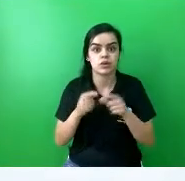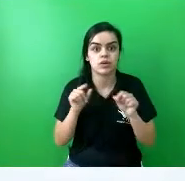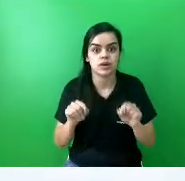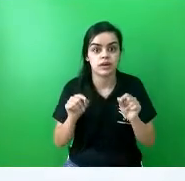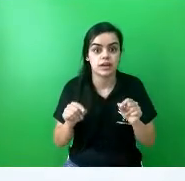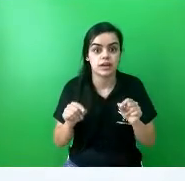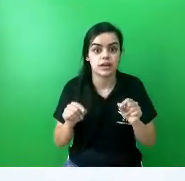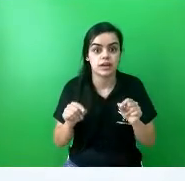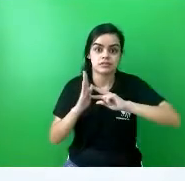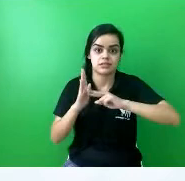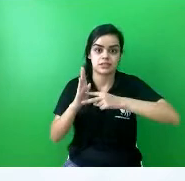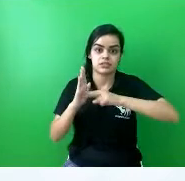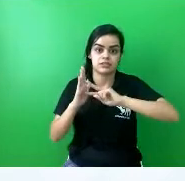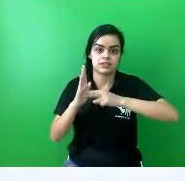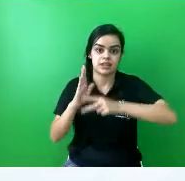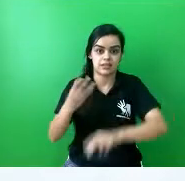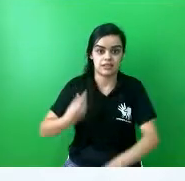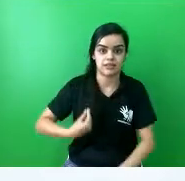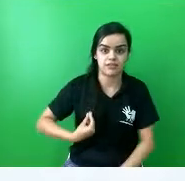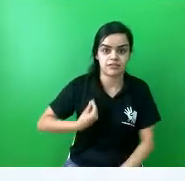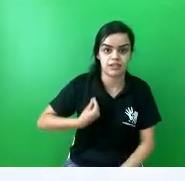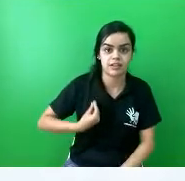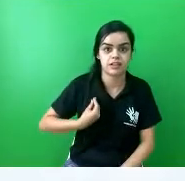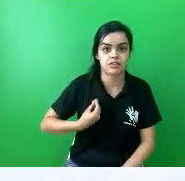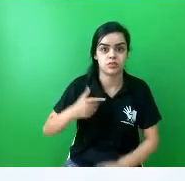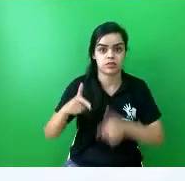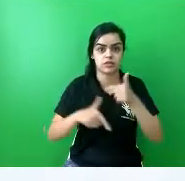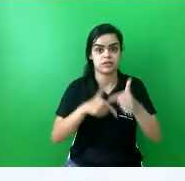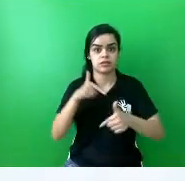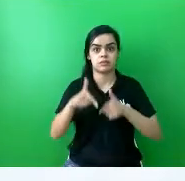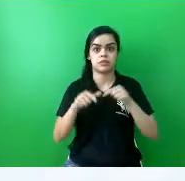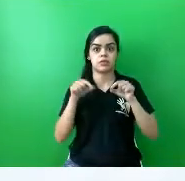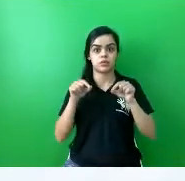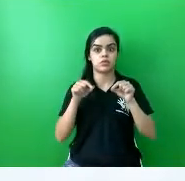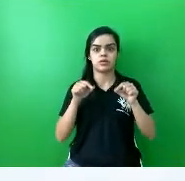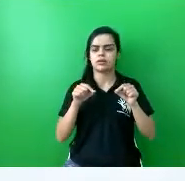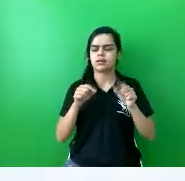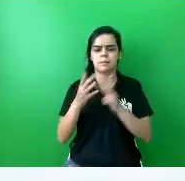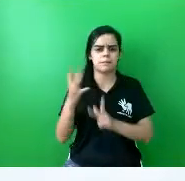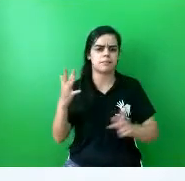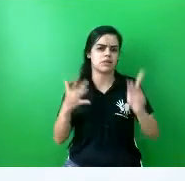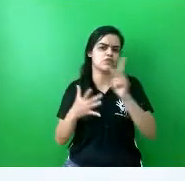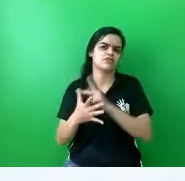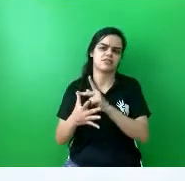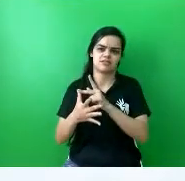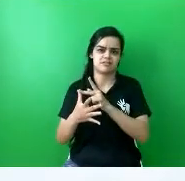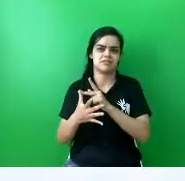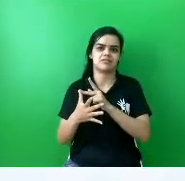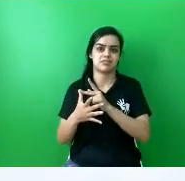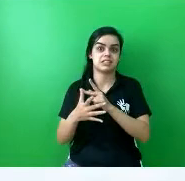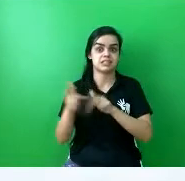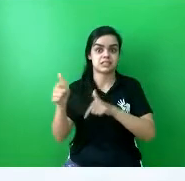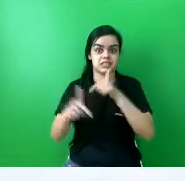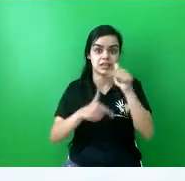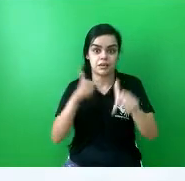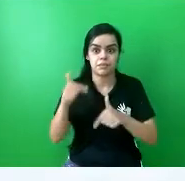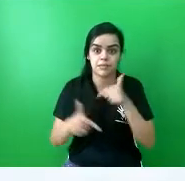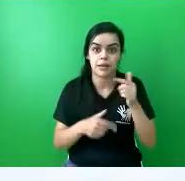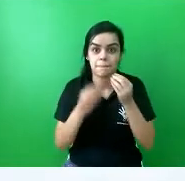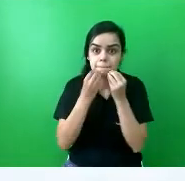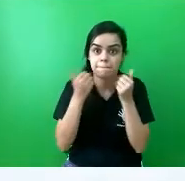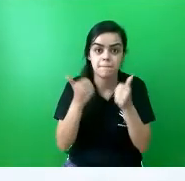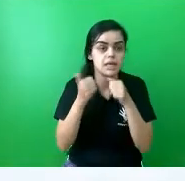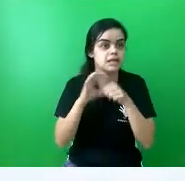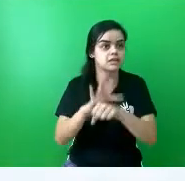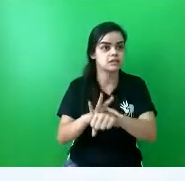o sindicato, né, a vida do trabalhador é o maior patrimônio do sindicato, é que o trabalhador esteja bem, esteja